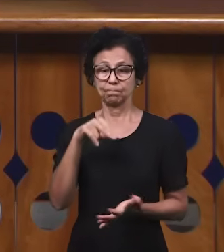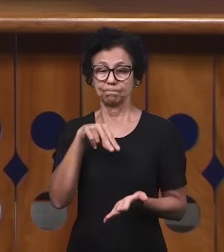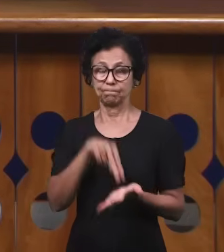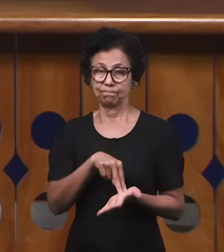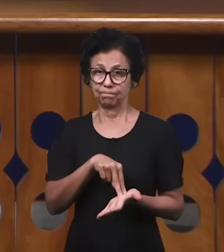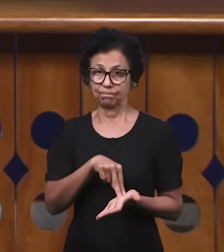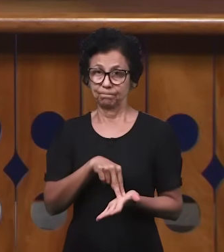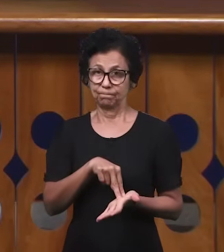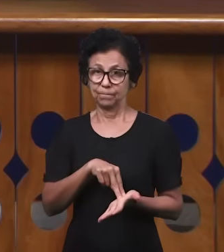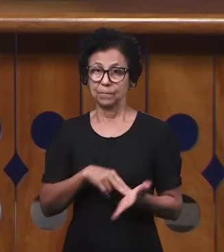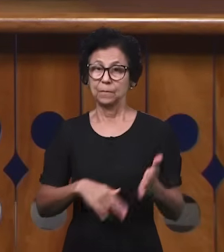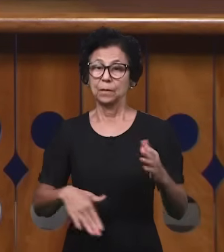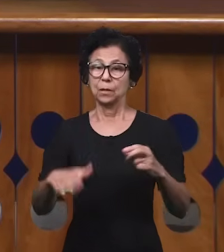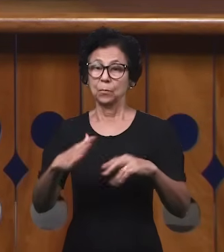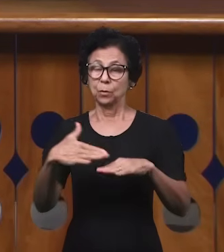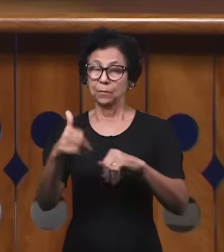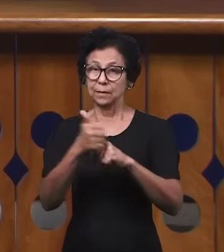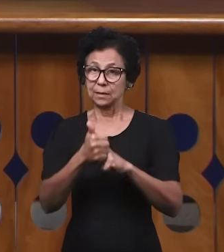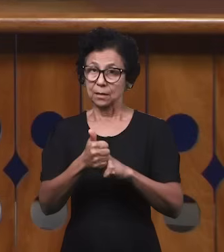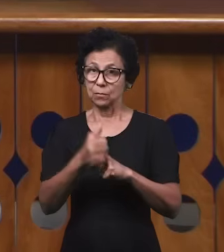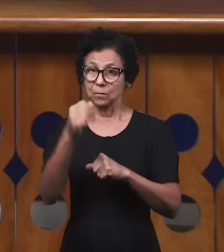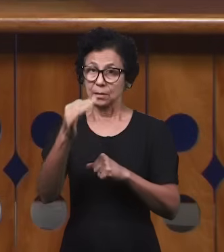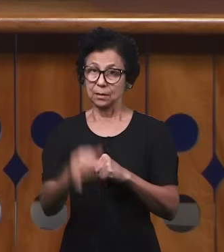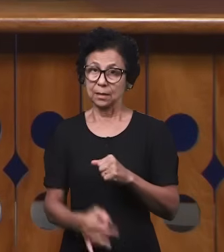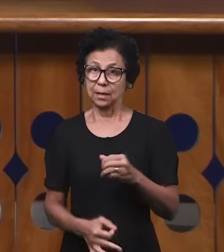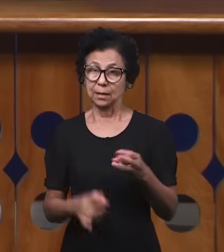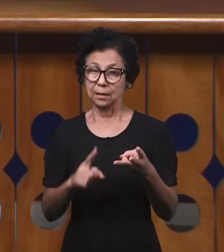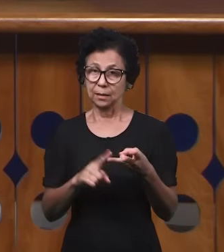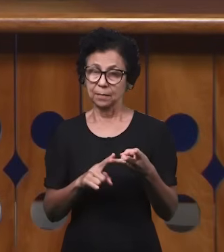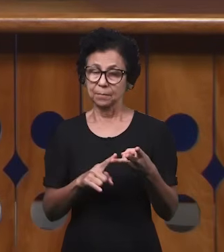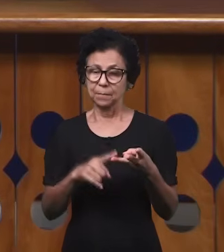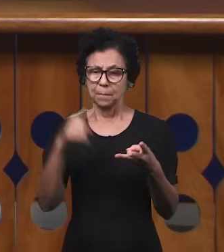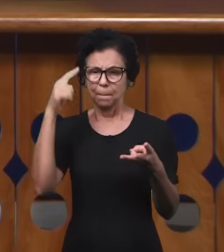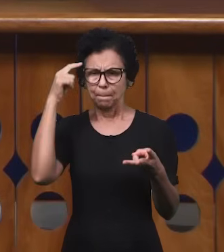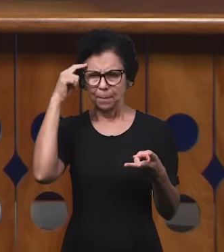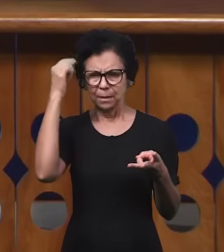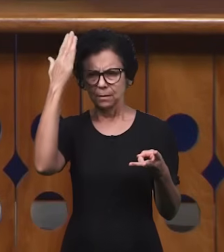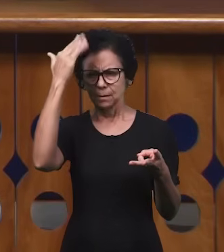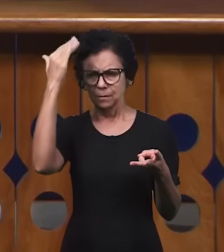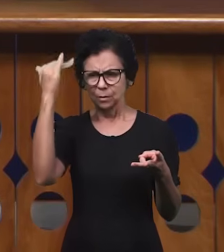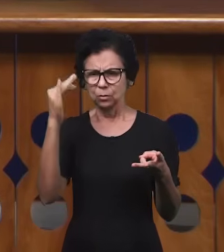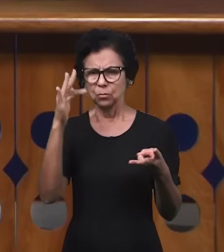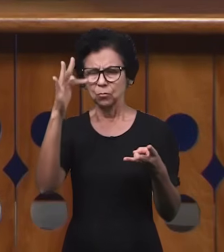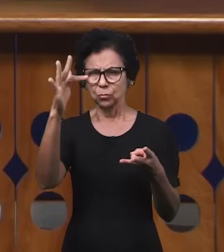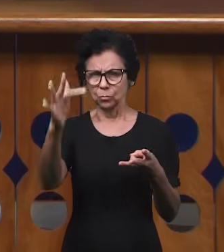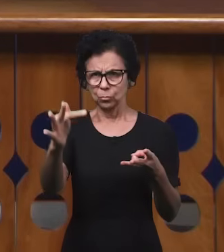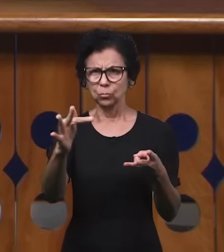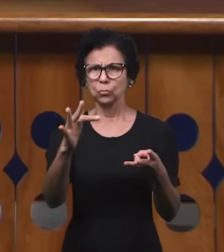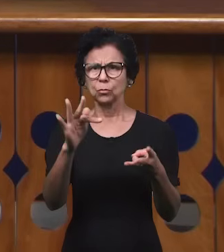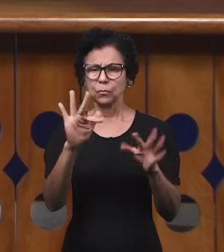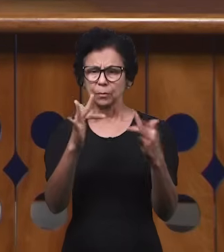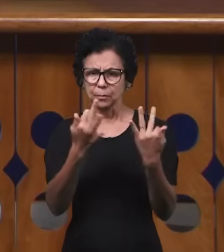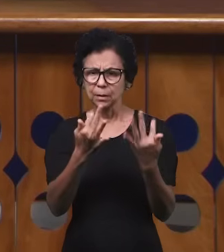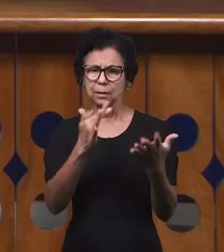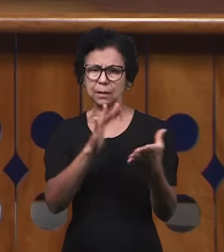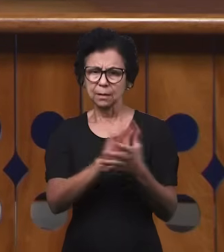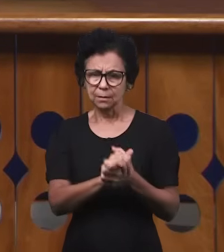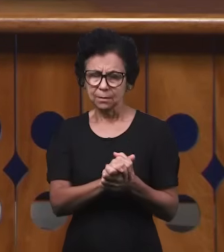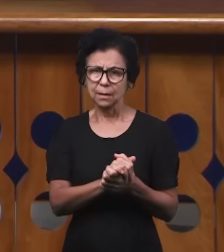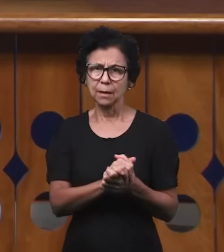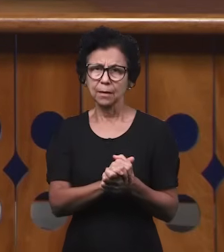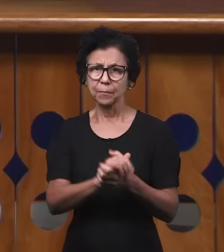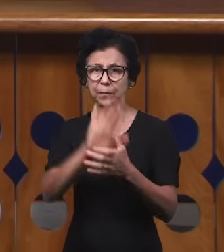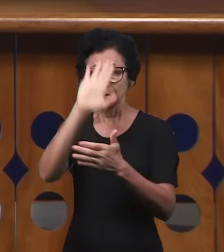prepare-se profissionalmente, escolha com sabedoria, pensando no lar futuro, né? E confie que